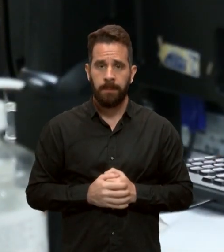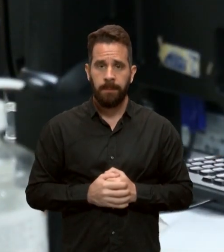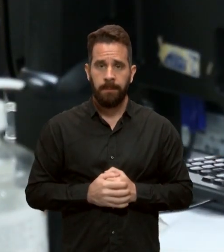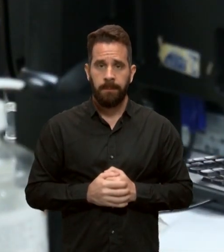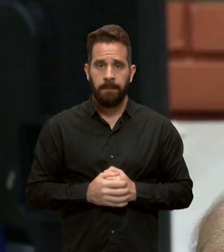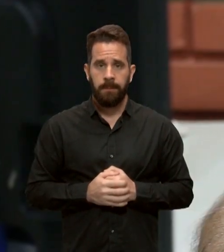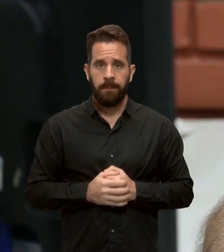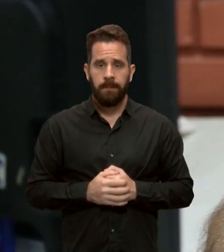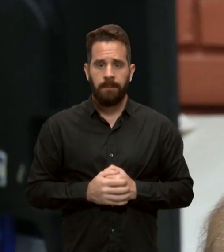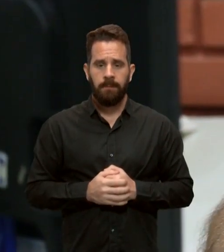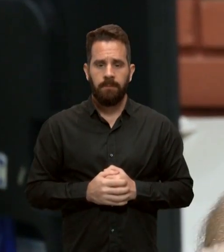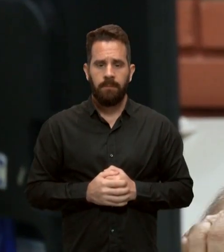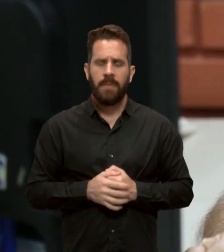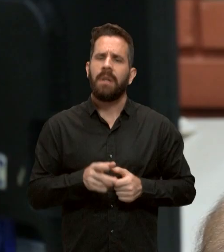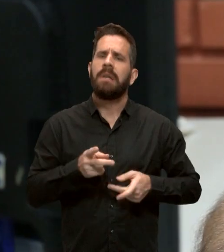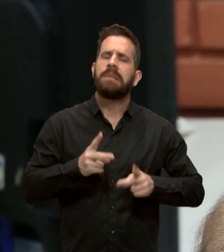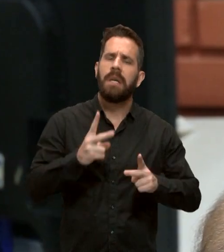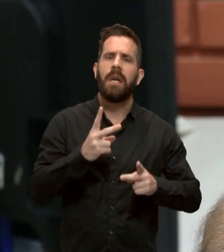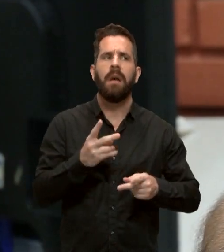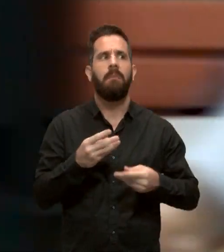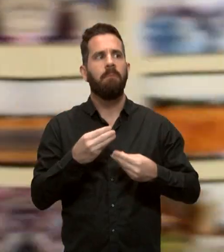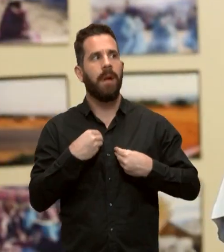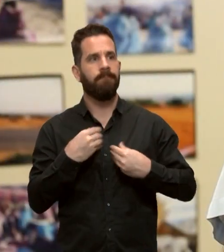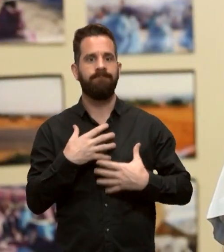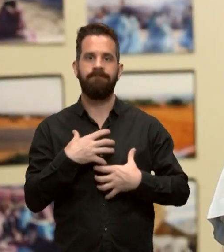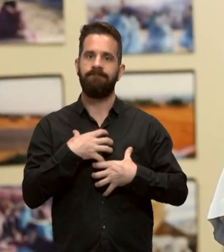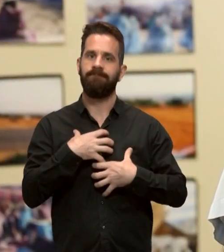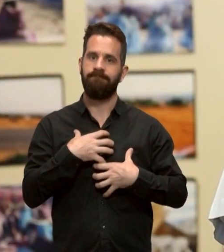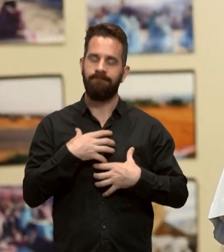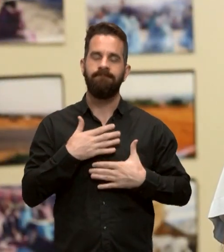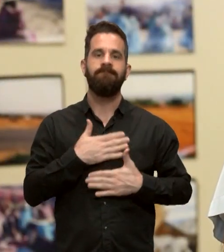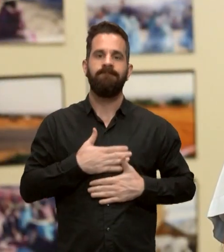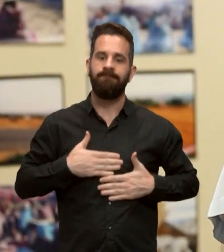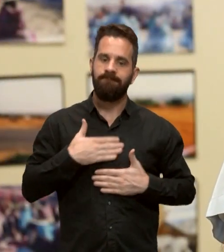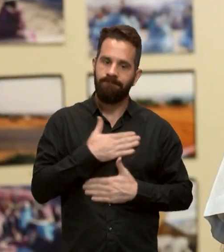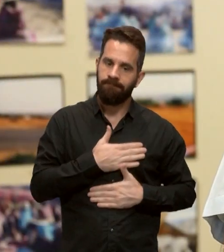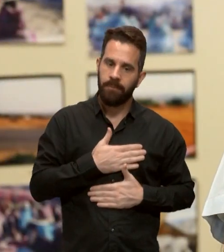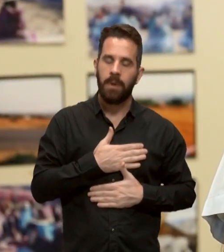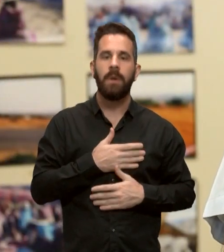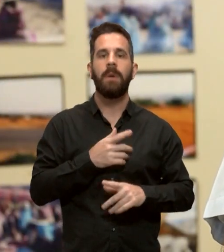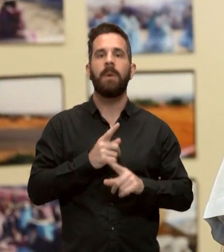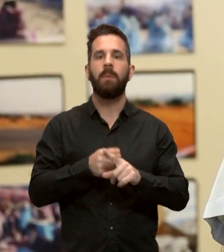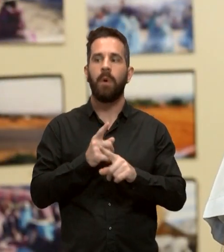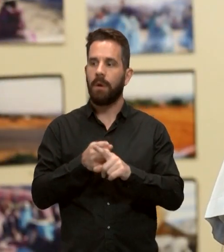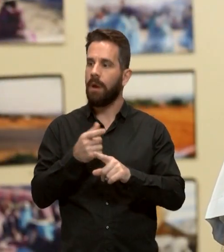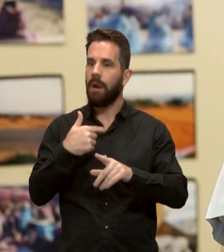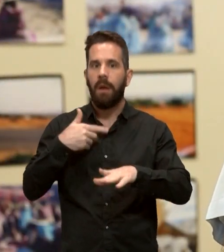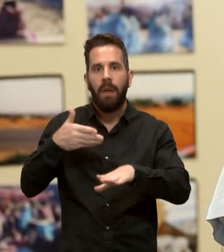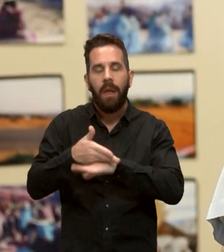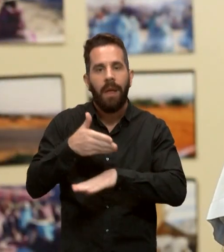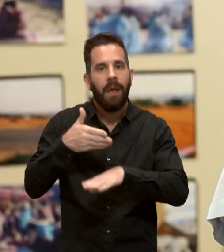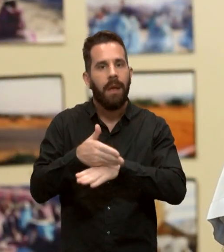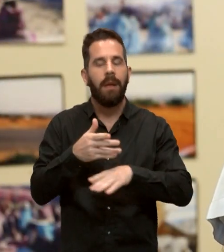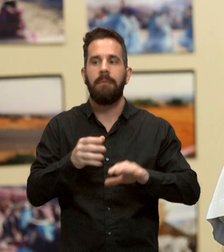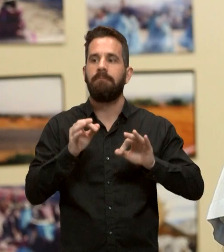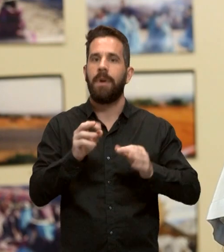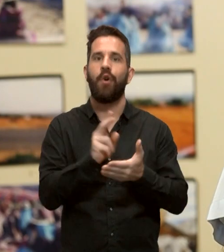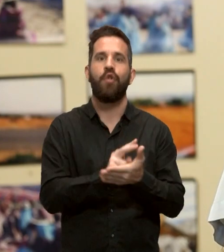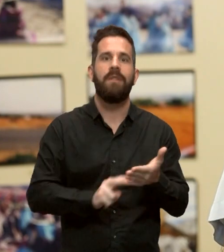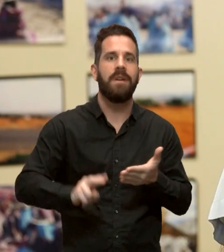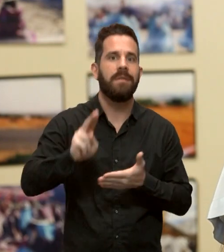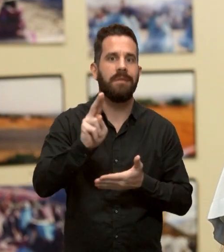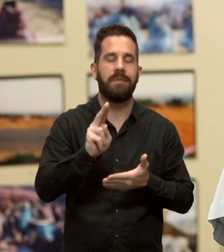Sempre foi assim, muito gratificante você sempre viveu muito a universidade, a gente viveu muito a universidade. Eu